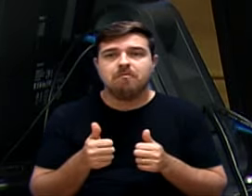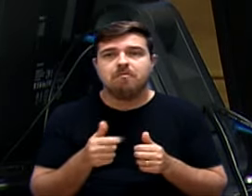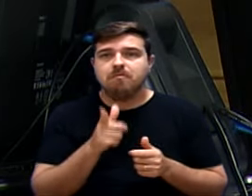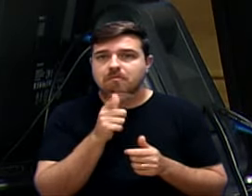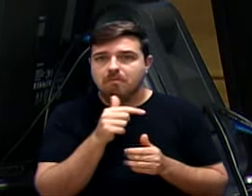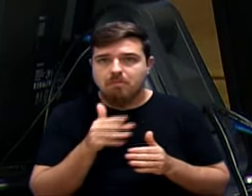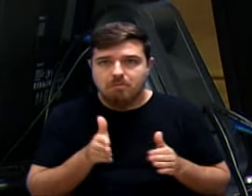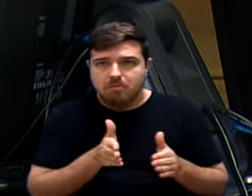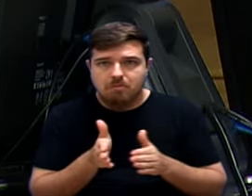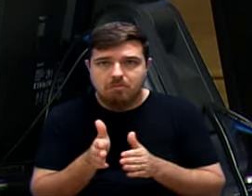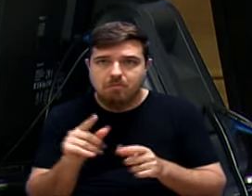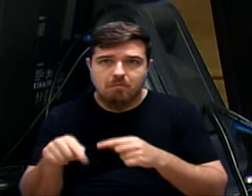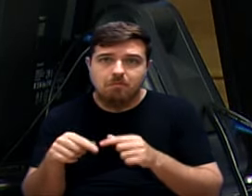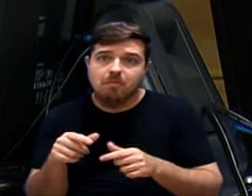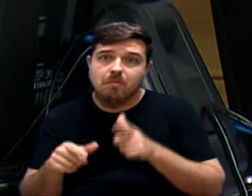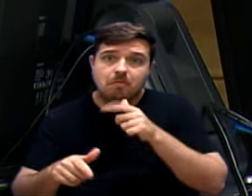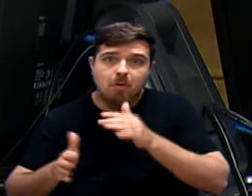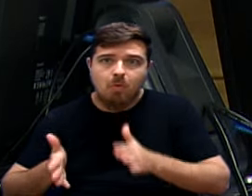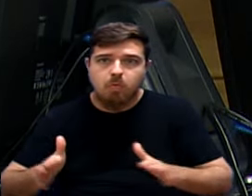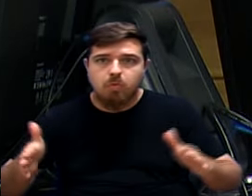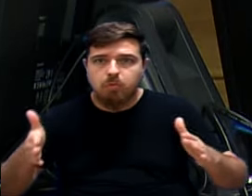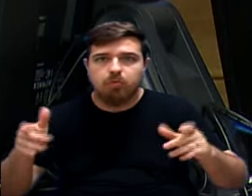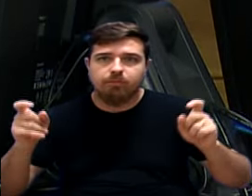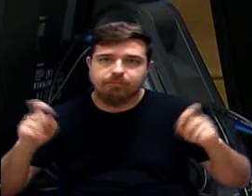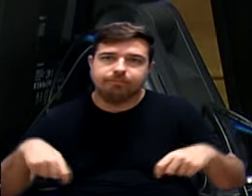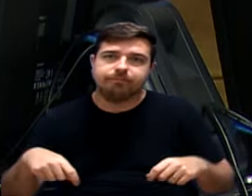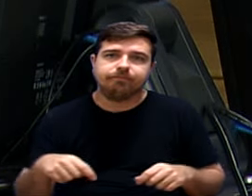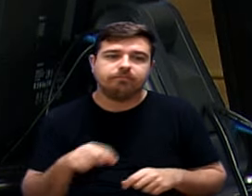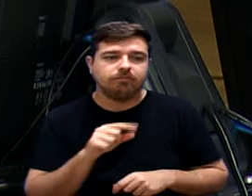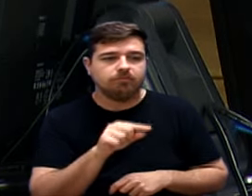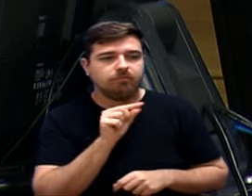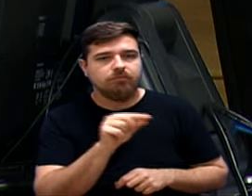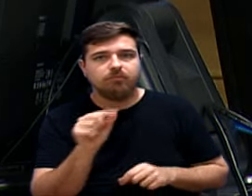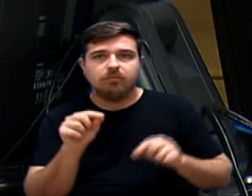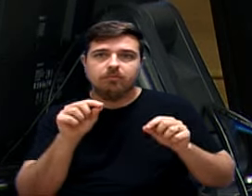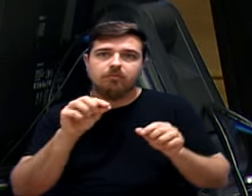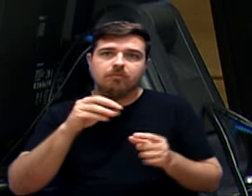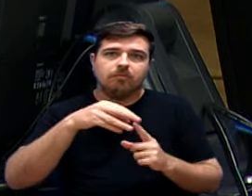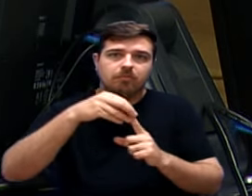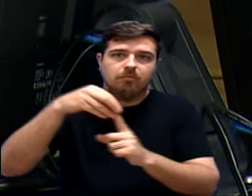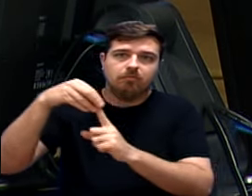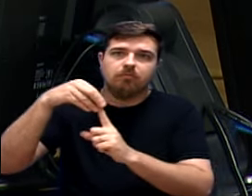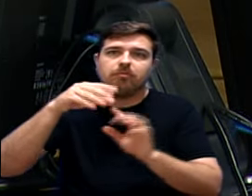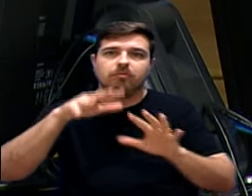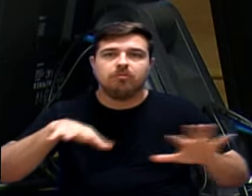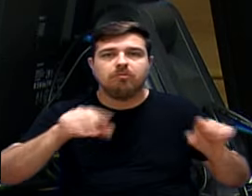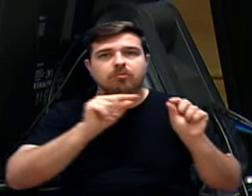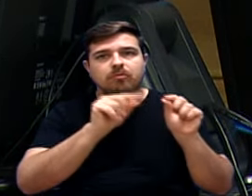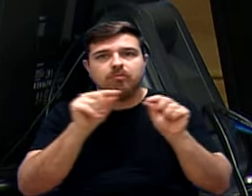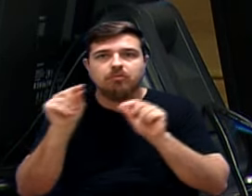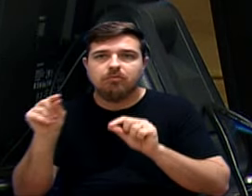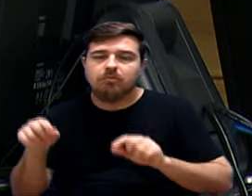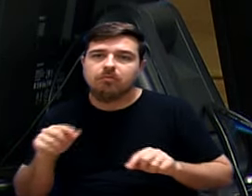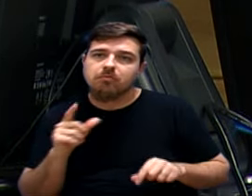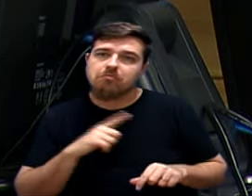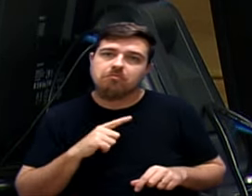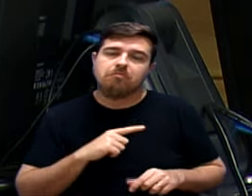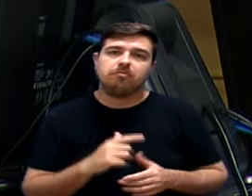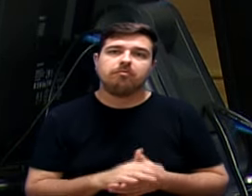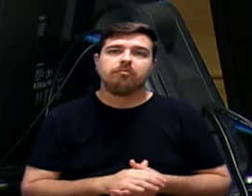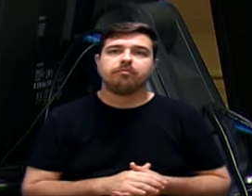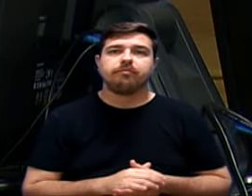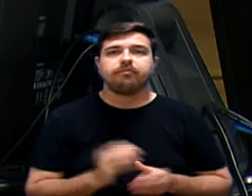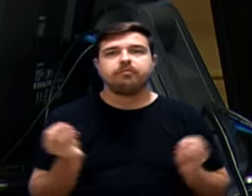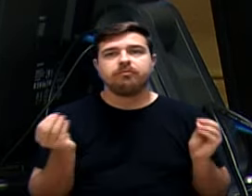formar os rios etc valeria a pena Talvez um indicativo mesmo no macrozoneamento do mapeamento das Nascentes